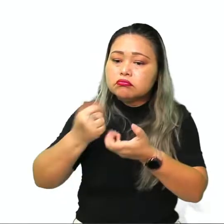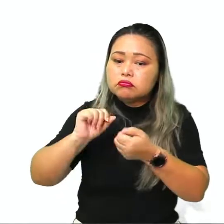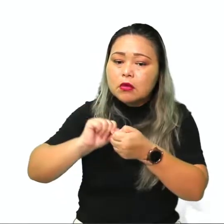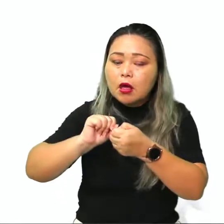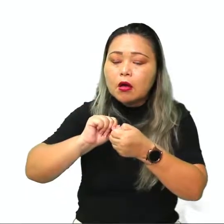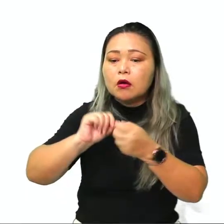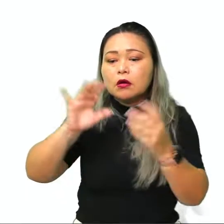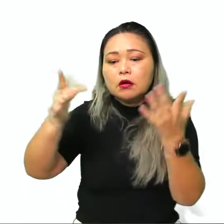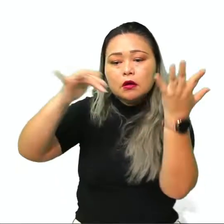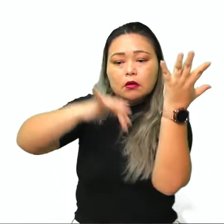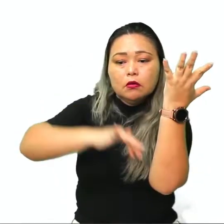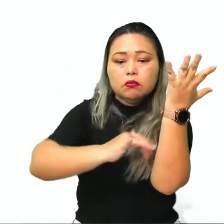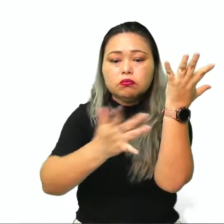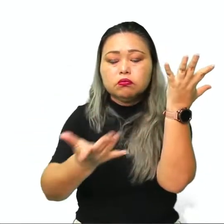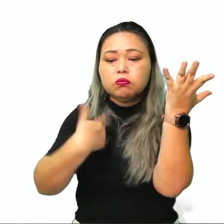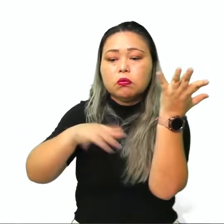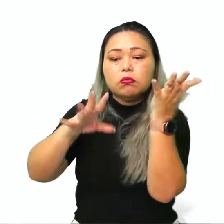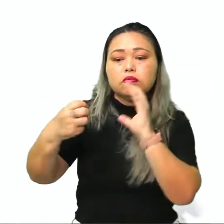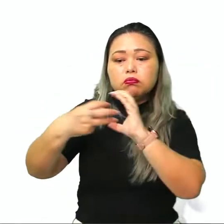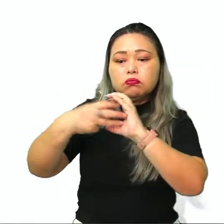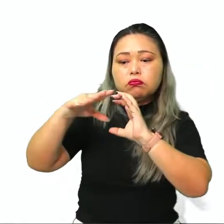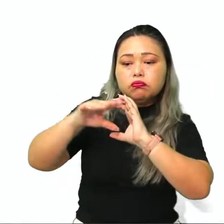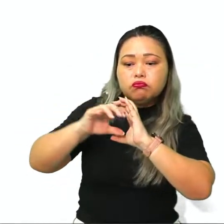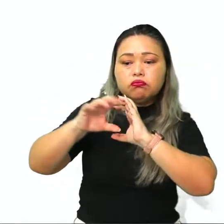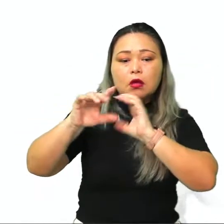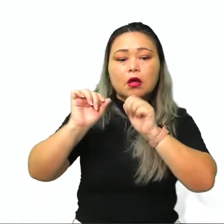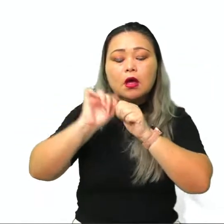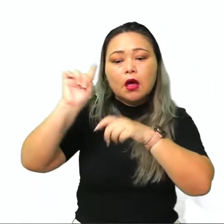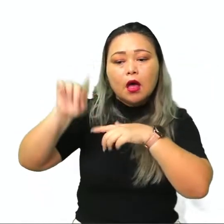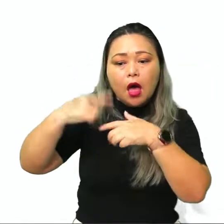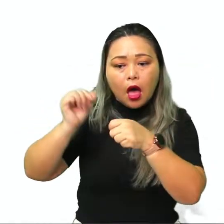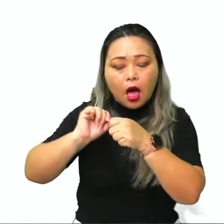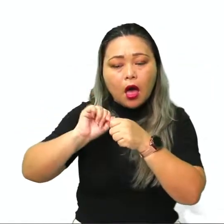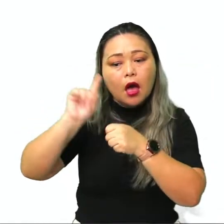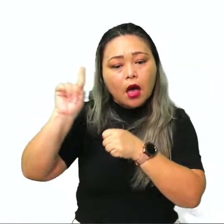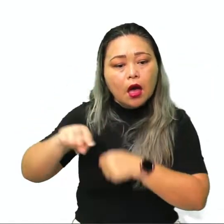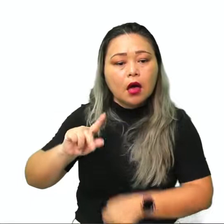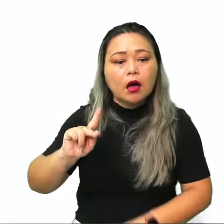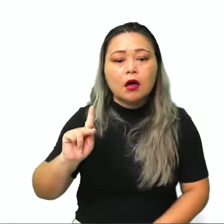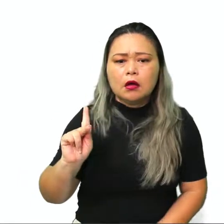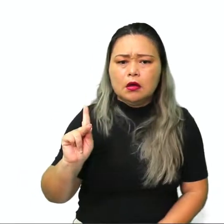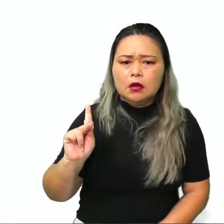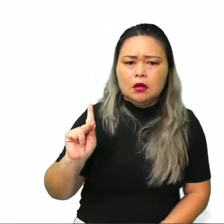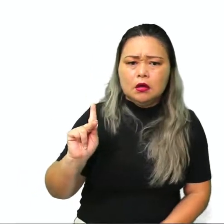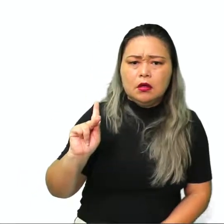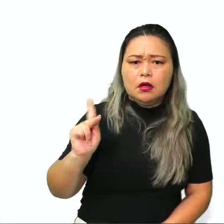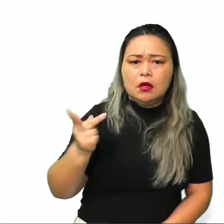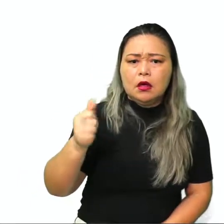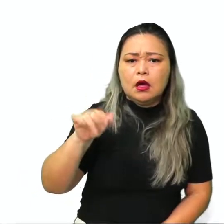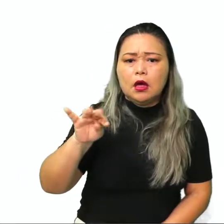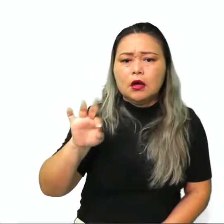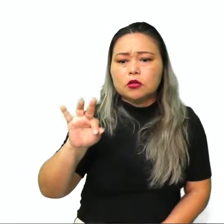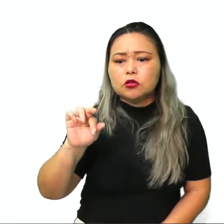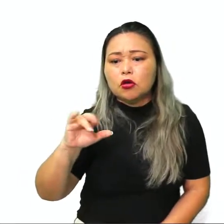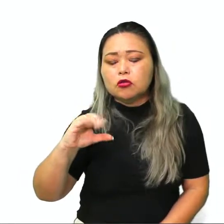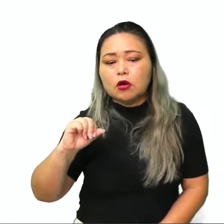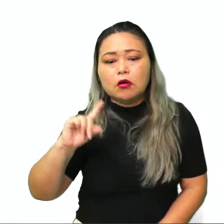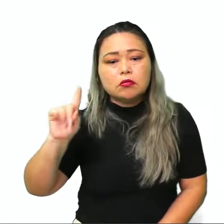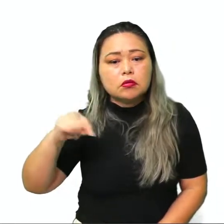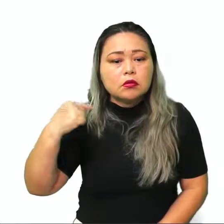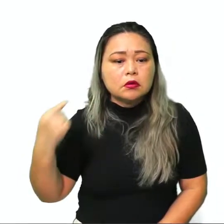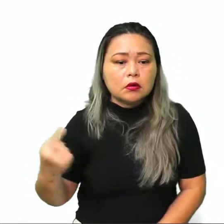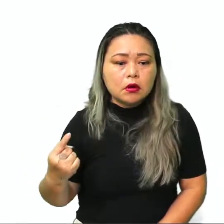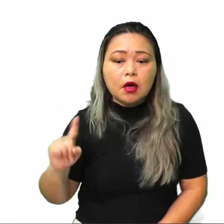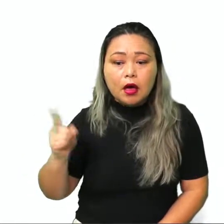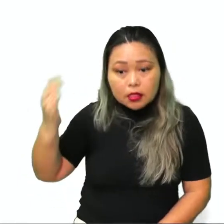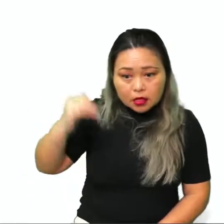Fermentação. 3. Fotossíntese. 4. Respiração. Essa foi a sequência para a hipótese autotrófica. Na sequência para a